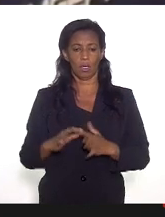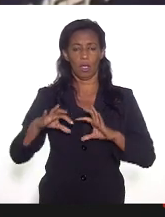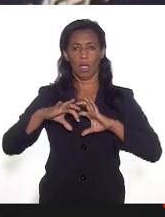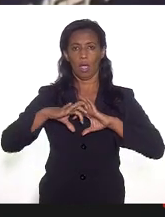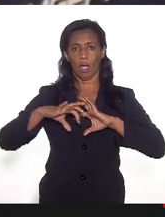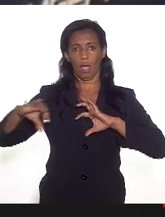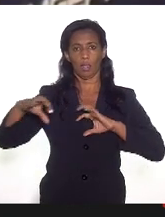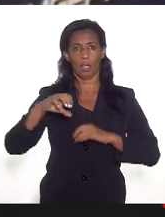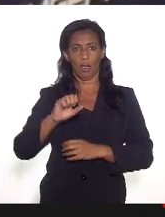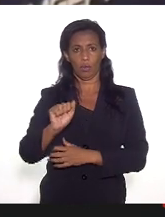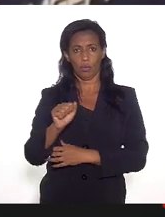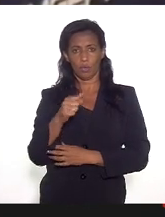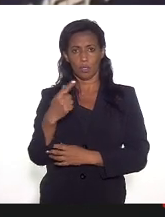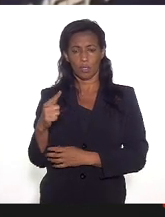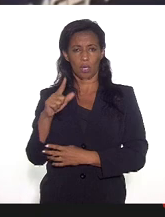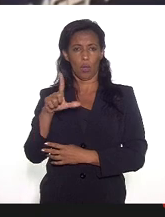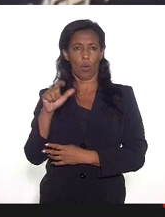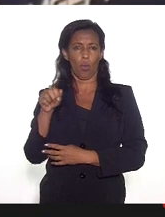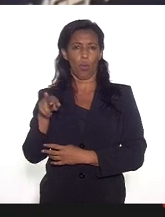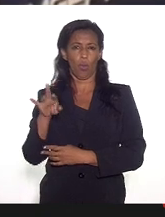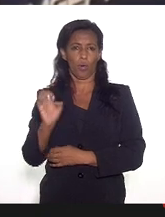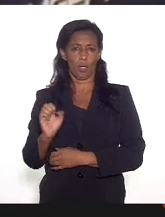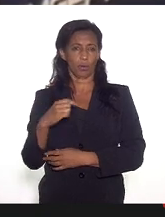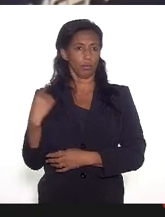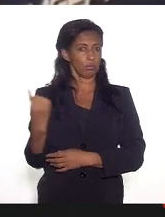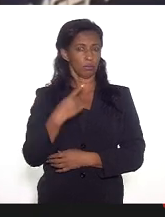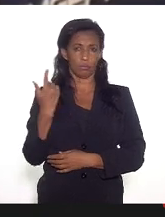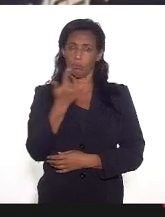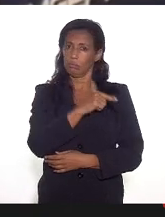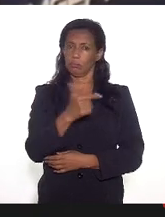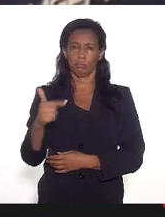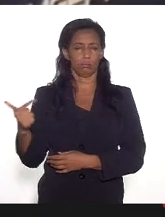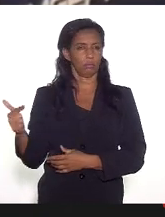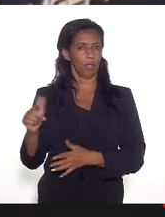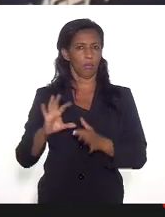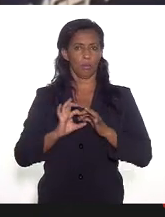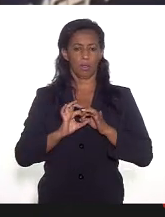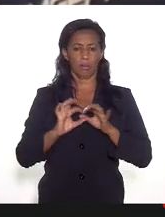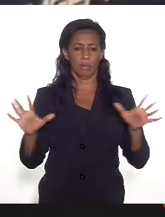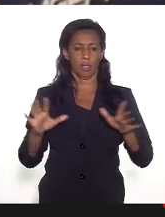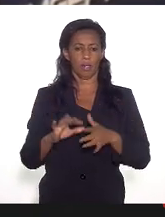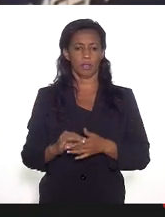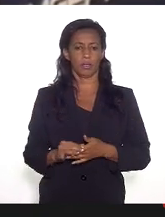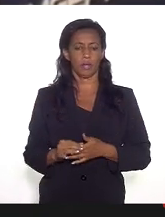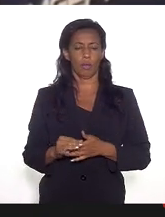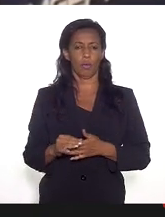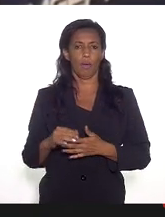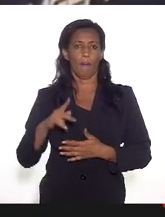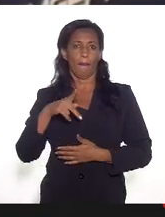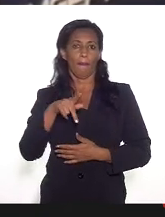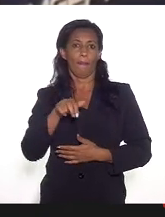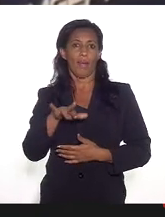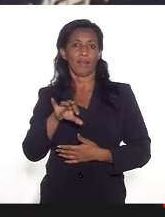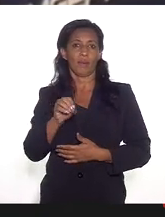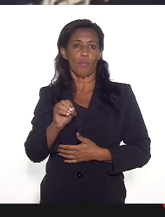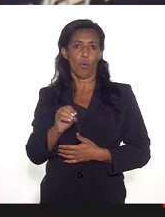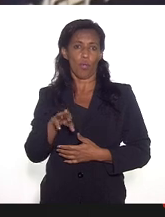São Lourenço, em Niterói, é porque nós ainda não temos a liberação do patrimônio da